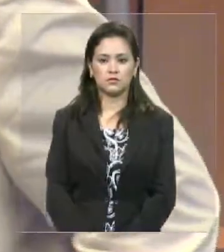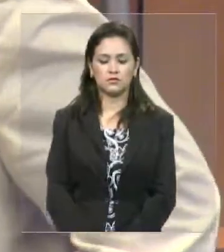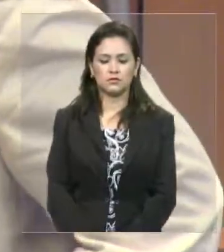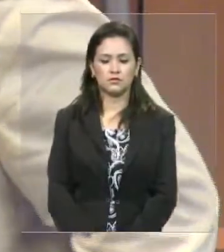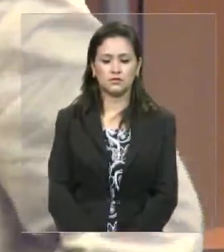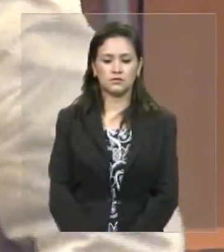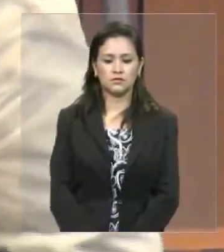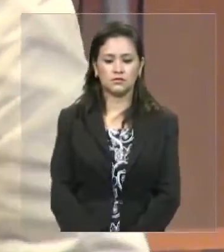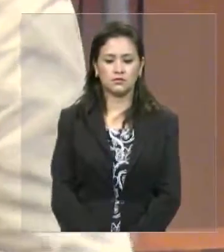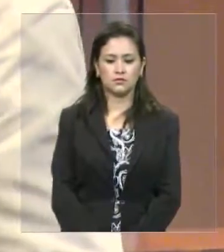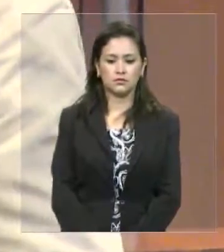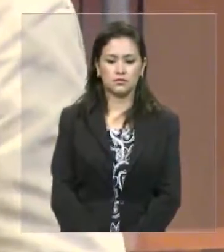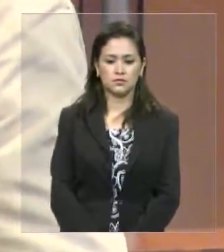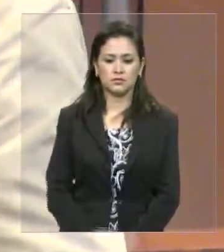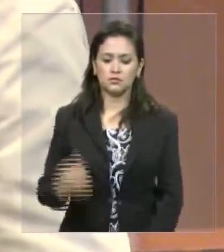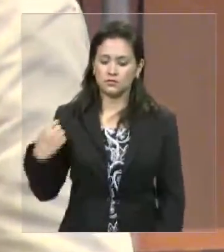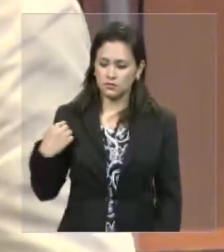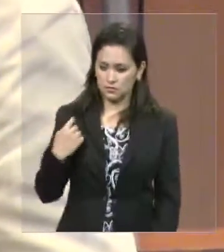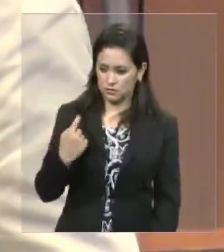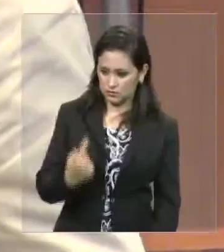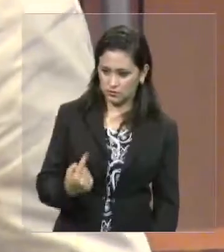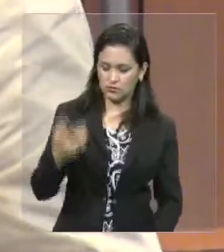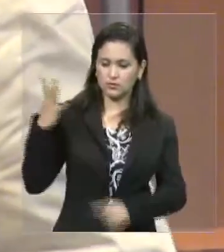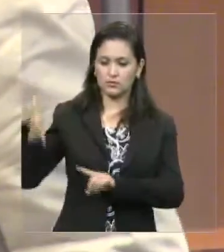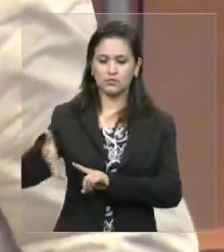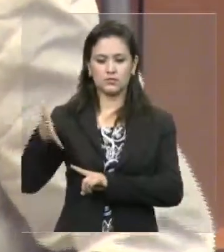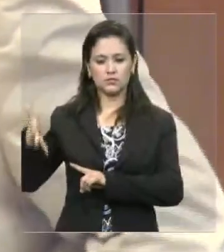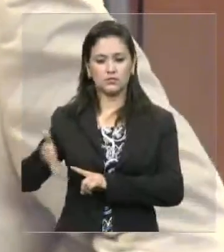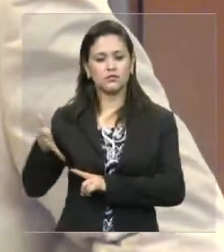venho a esta tribuna